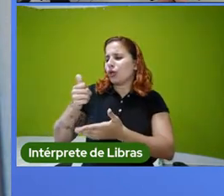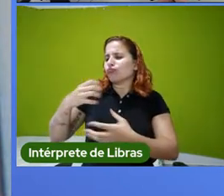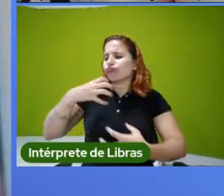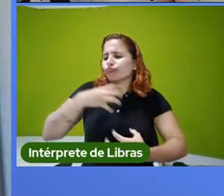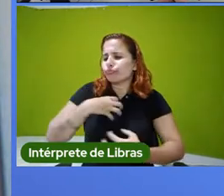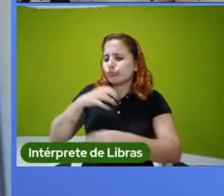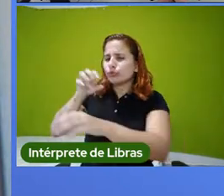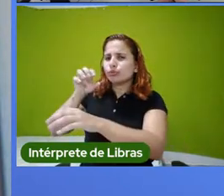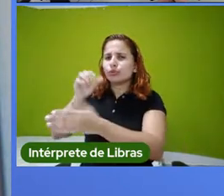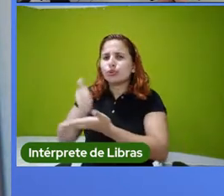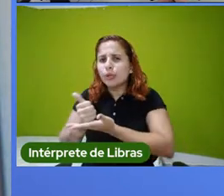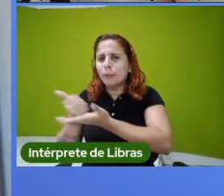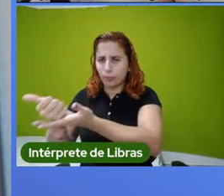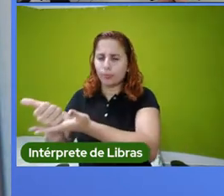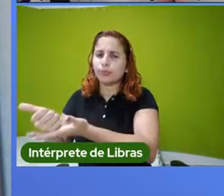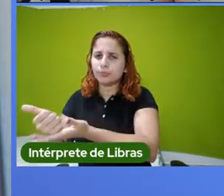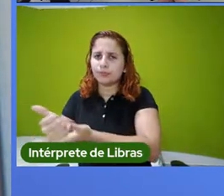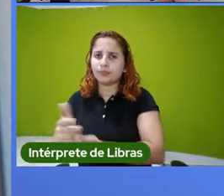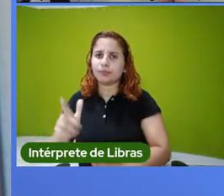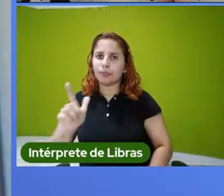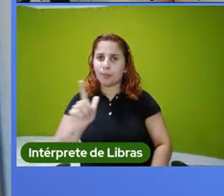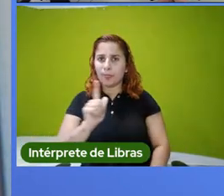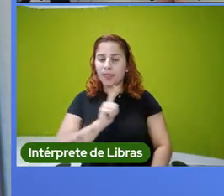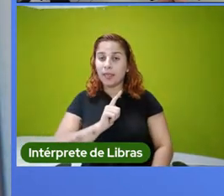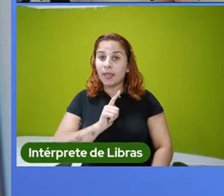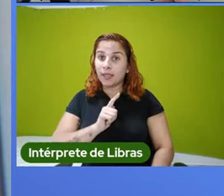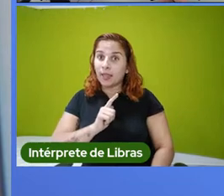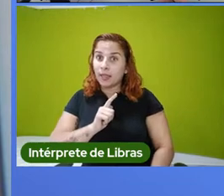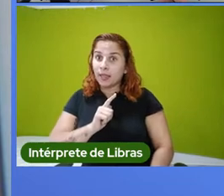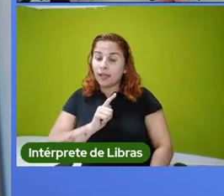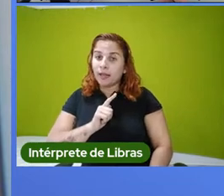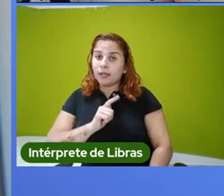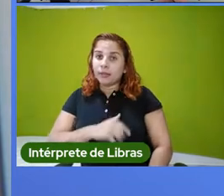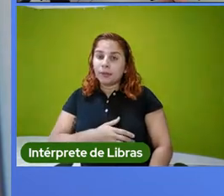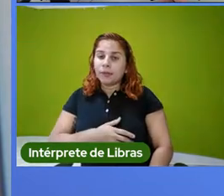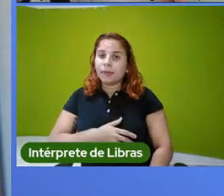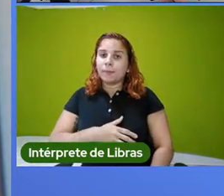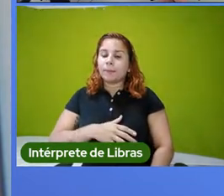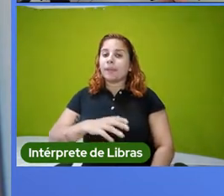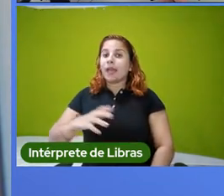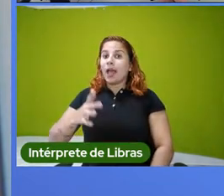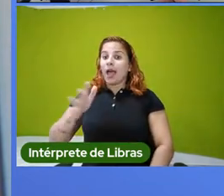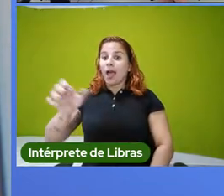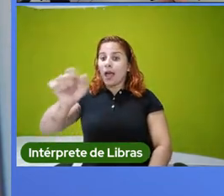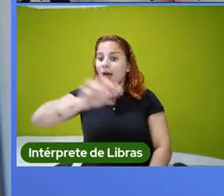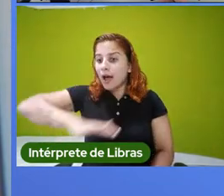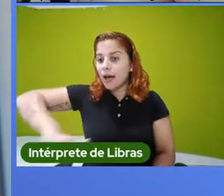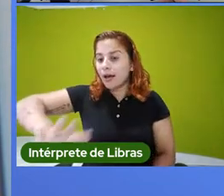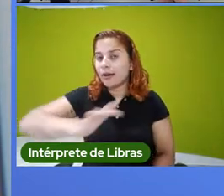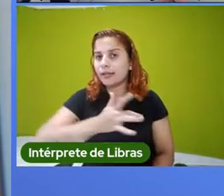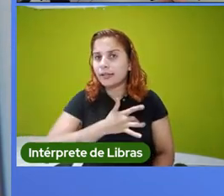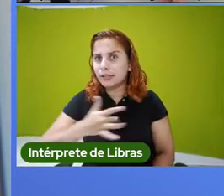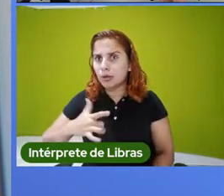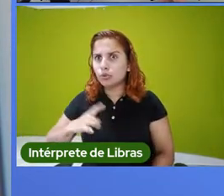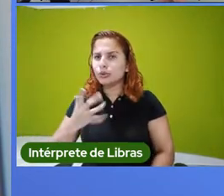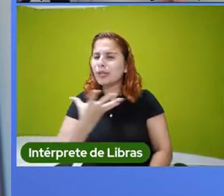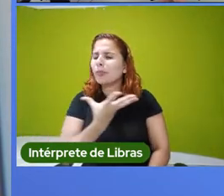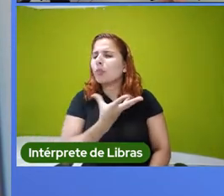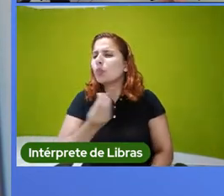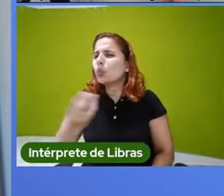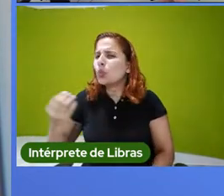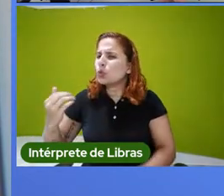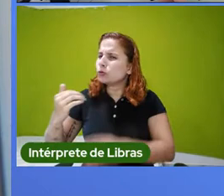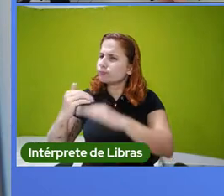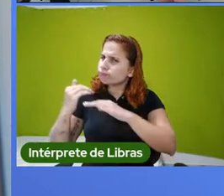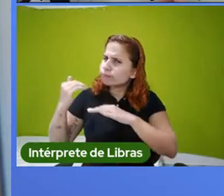atenção aí especial e tudo mais. A gente olha para a saúde, né, os avanços que nós tivemos nos